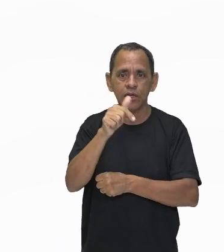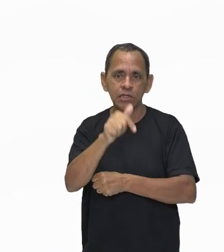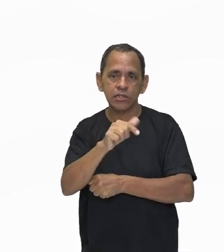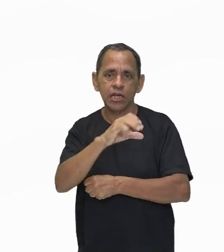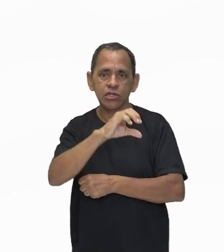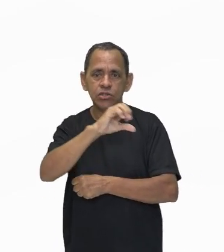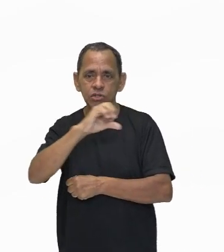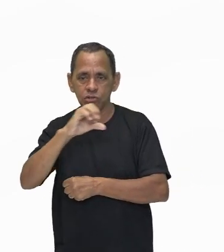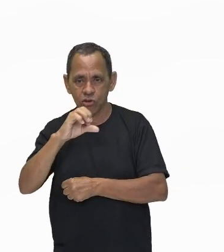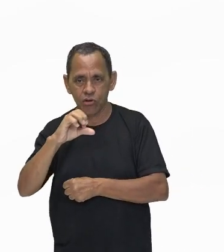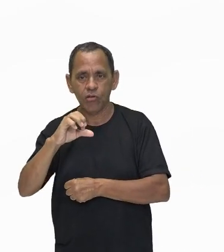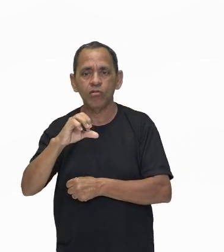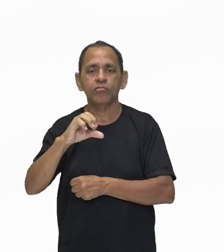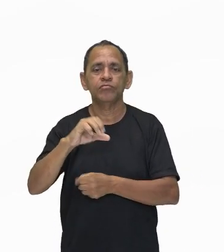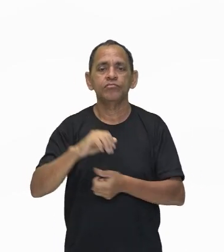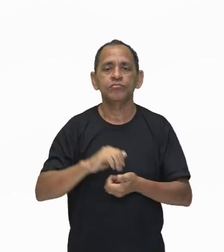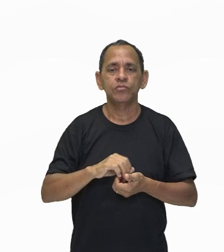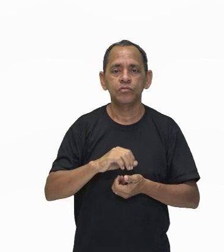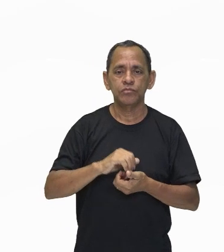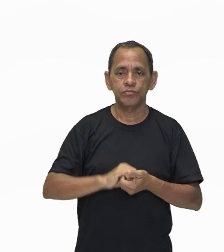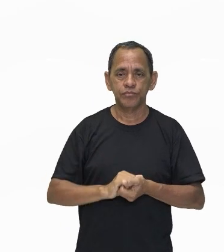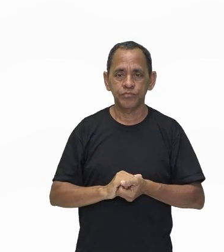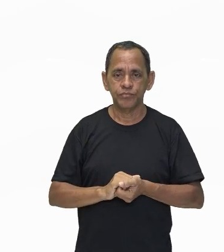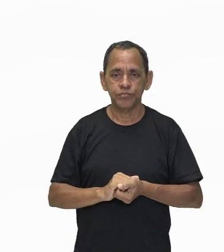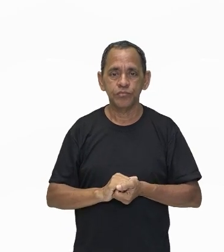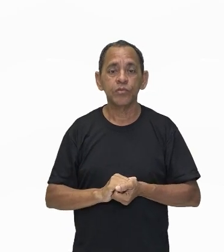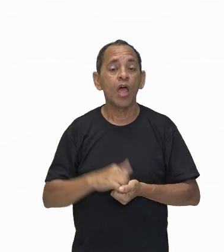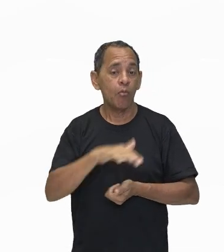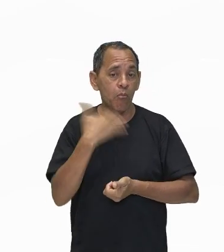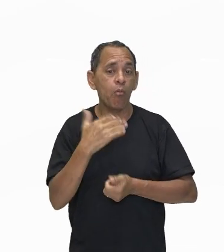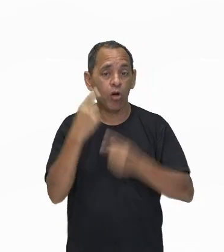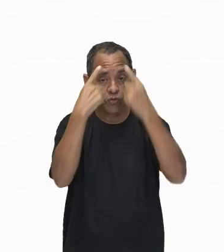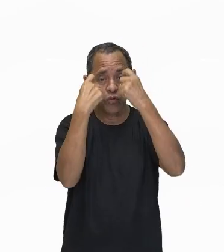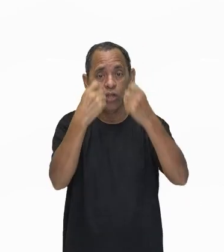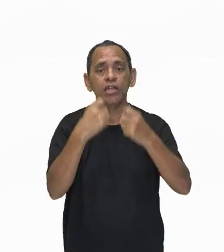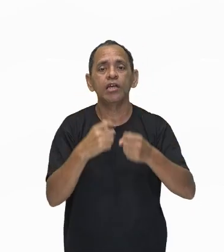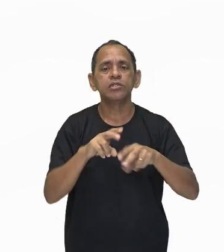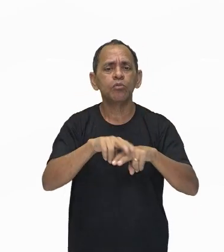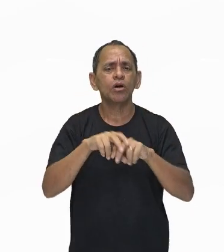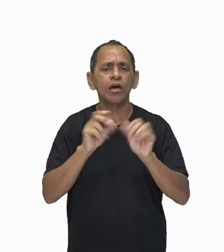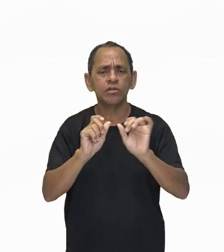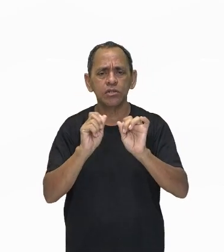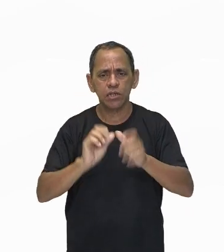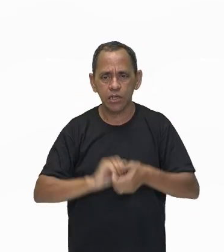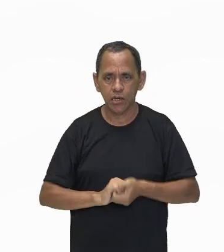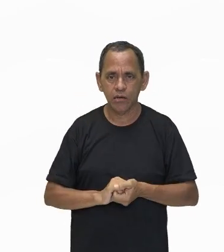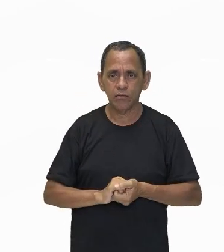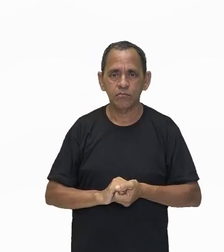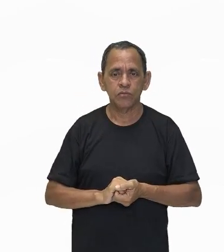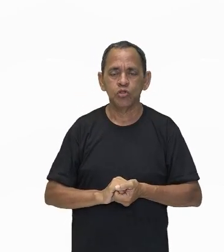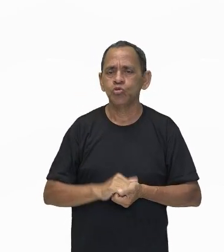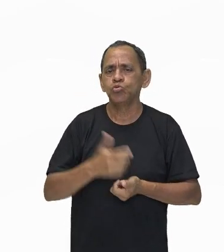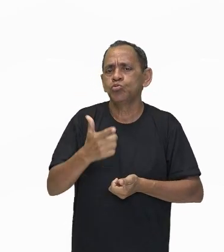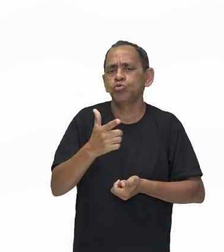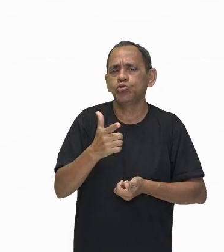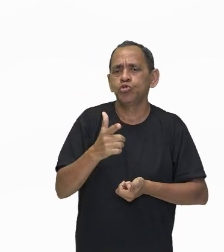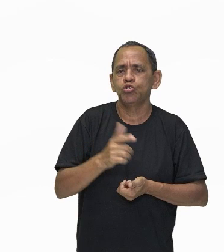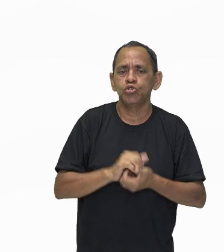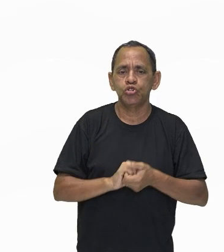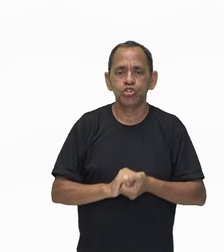9.799 óbitos como mortes violentas por causa indeterminada. Inclusive,